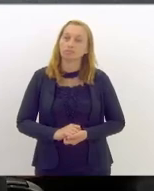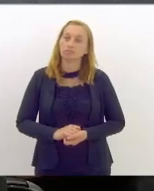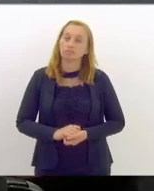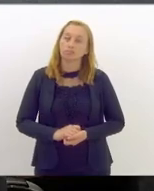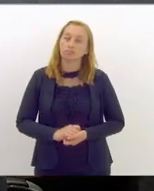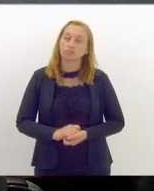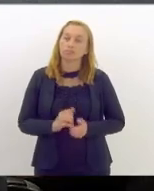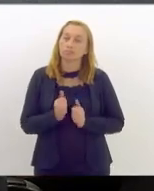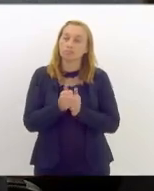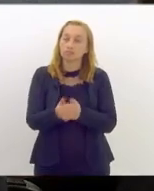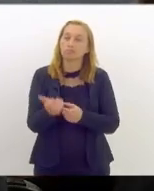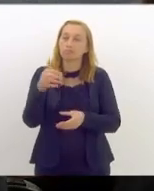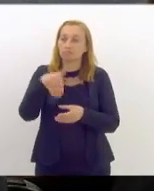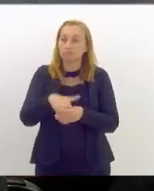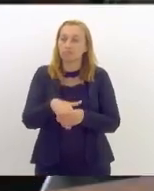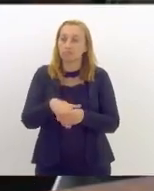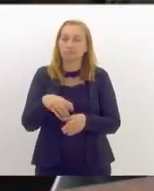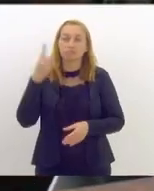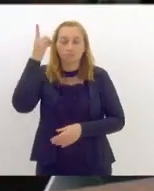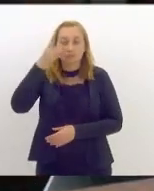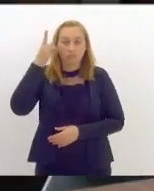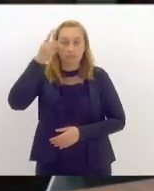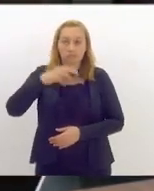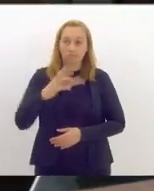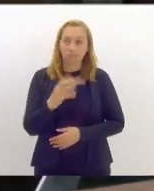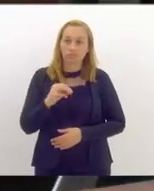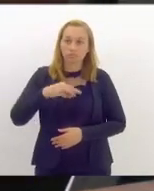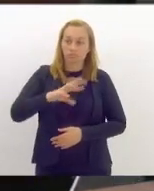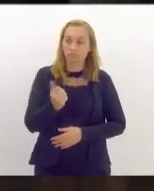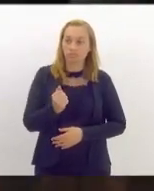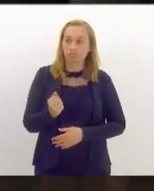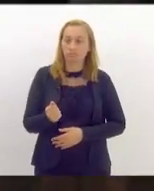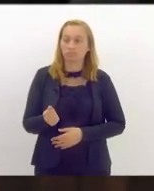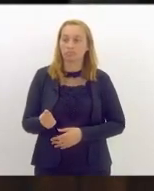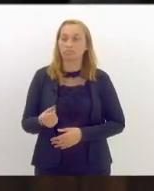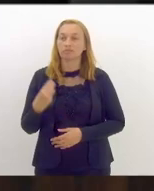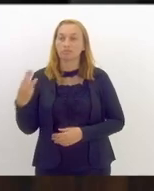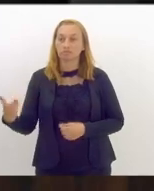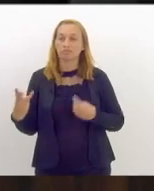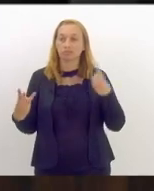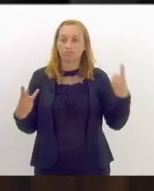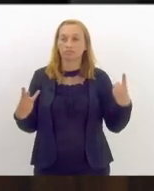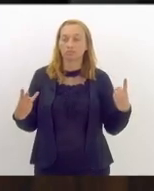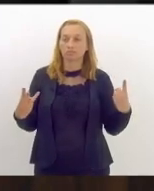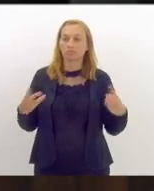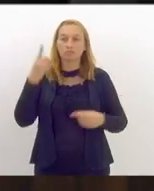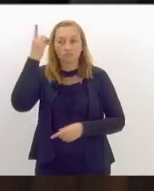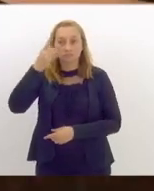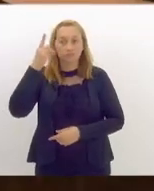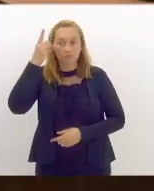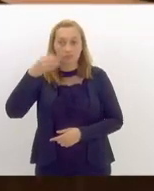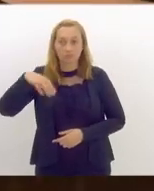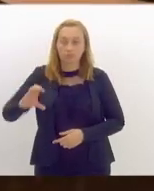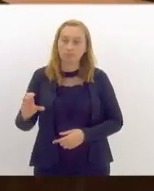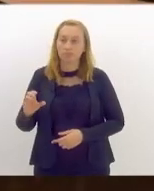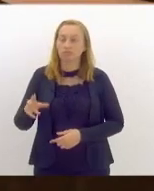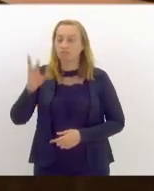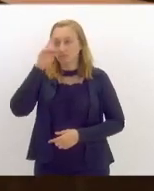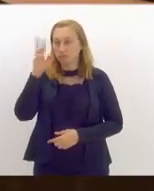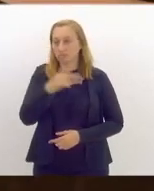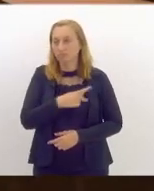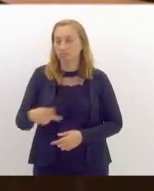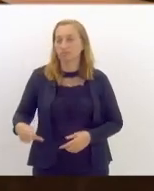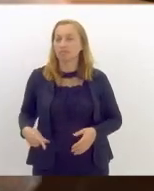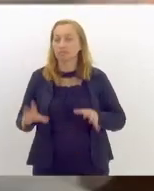acompanhe o voto do deputado Chico Machado 3 a 1 deputado Carlos Mickey Presidente